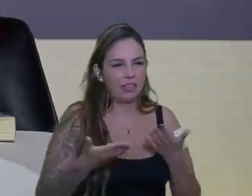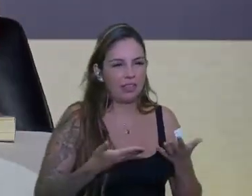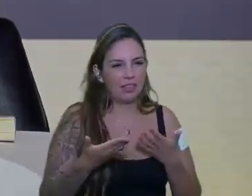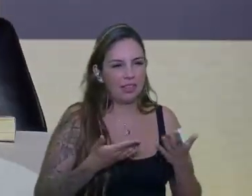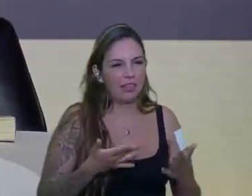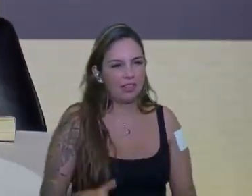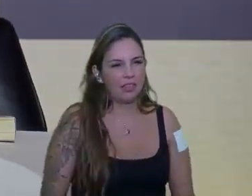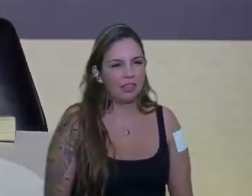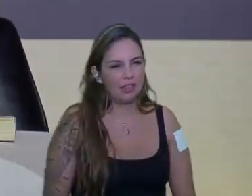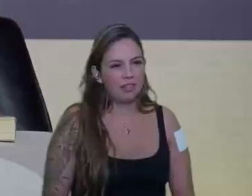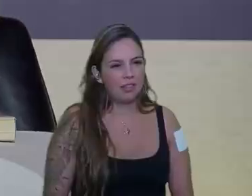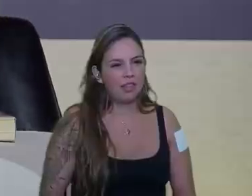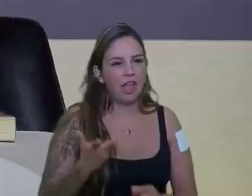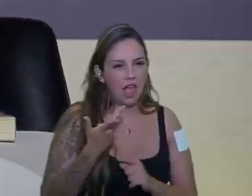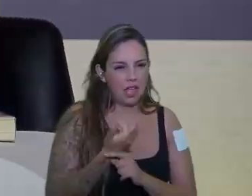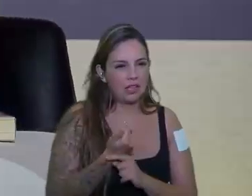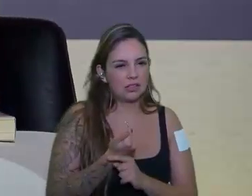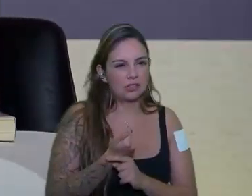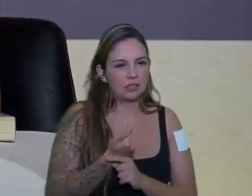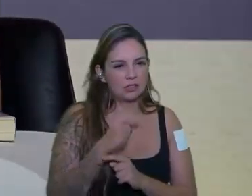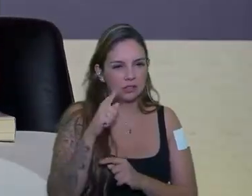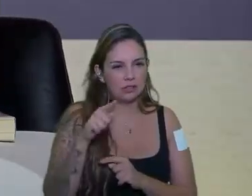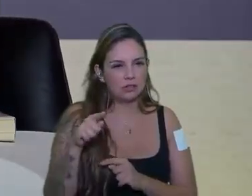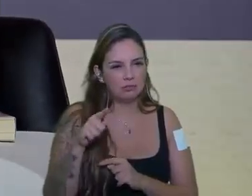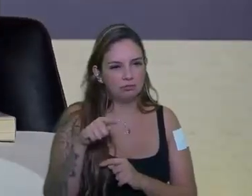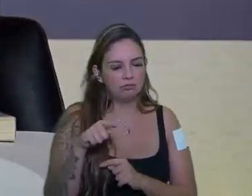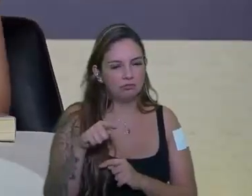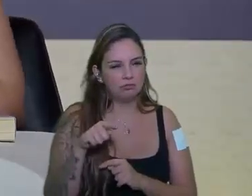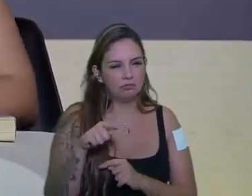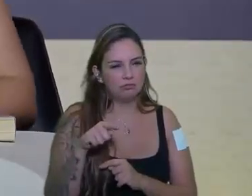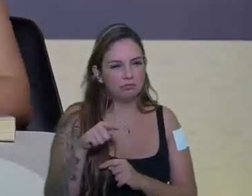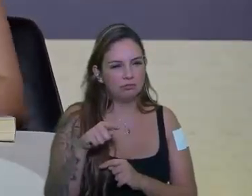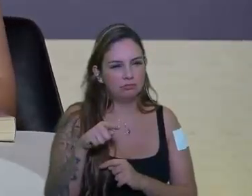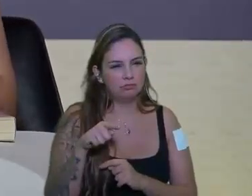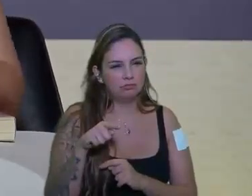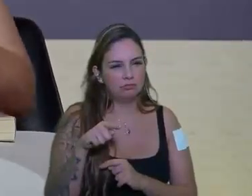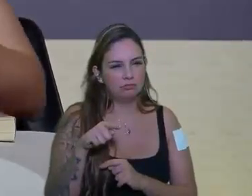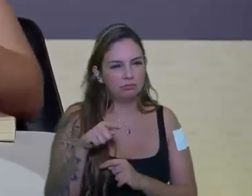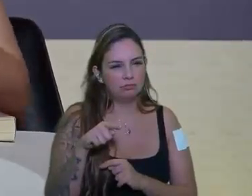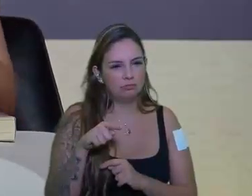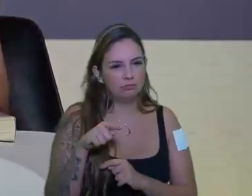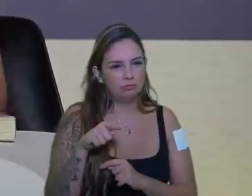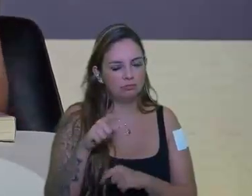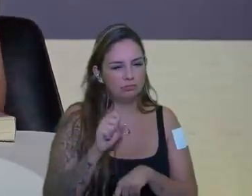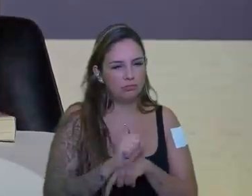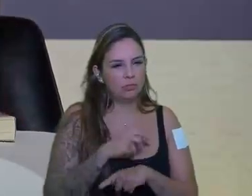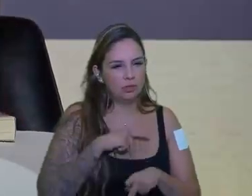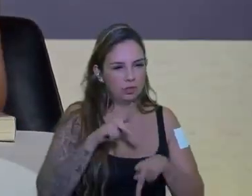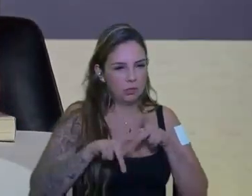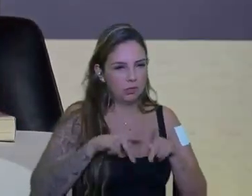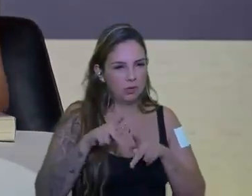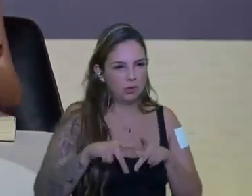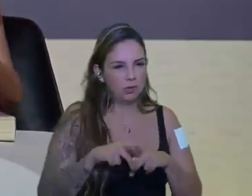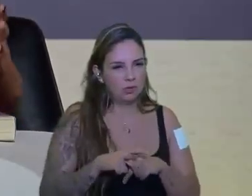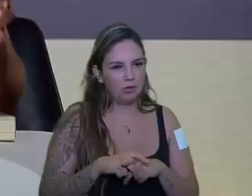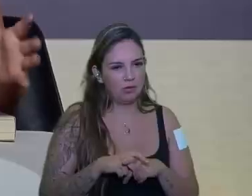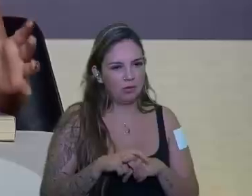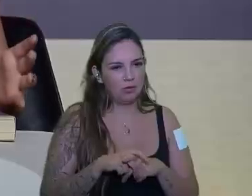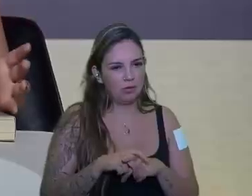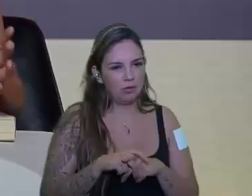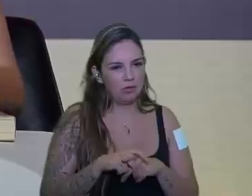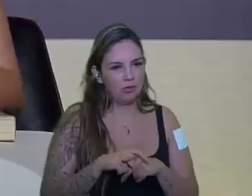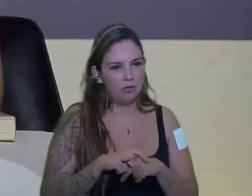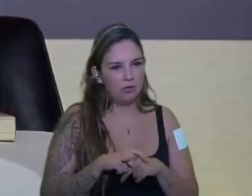a pena, é arte, eu acho que é sobre isso. Você está... Enfim, eu espero que o meu público, o público